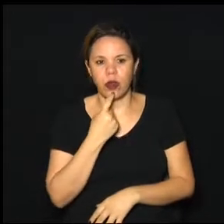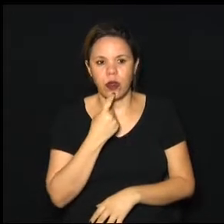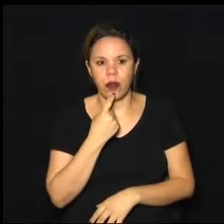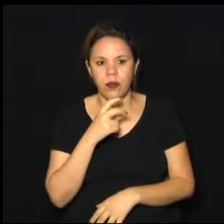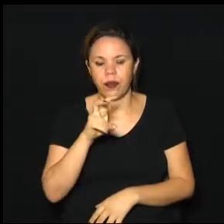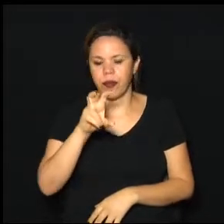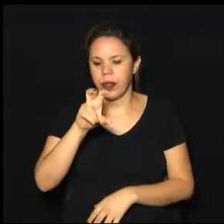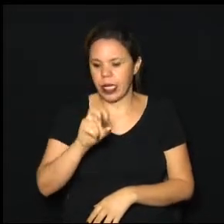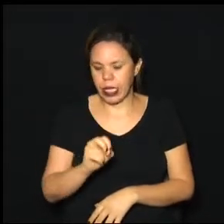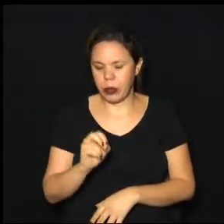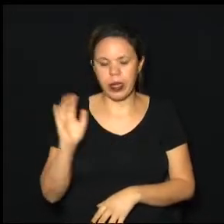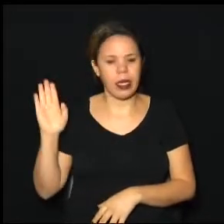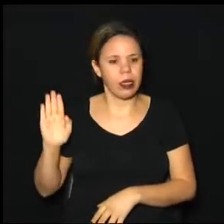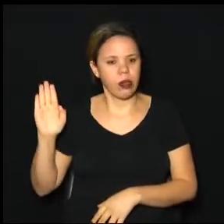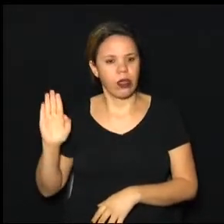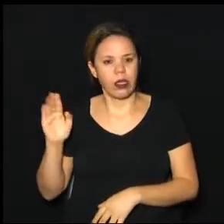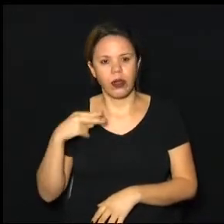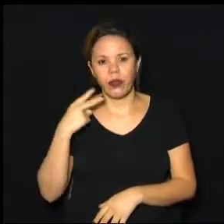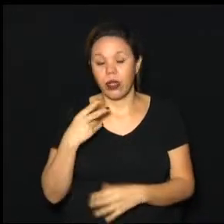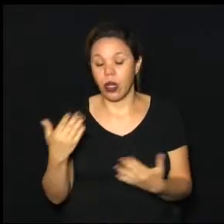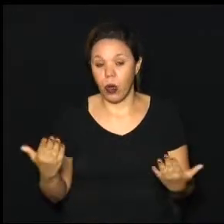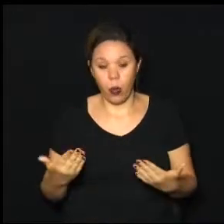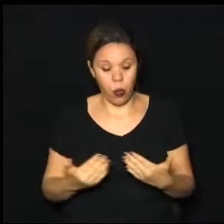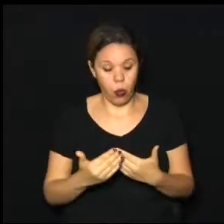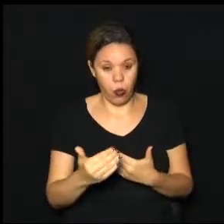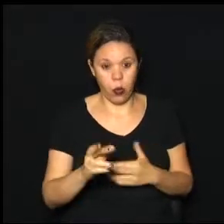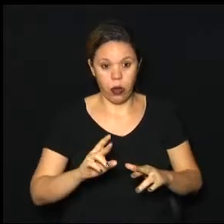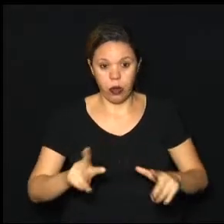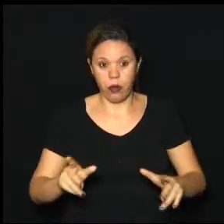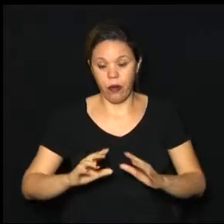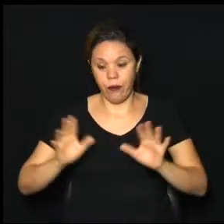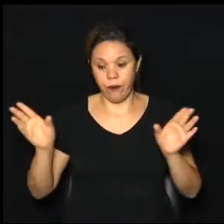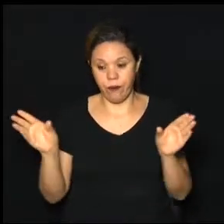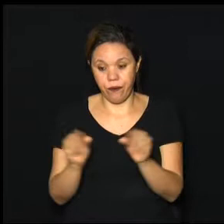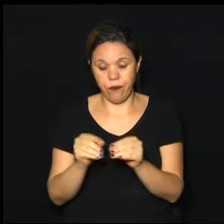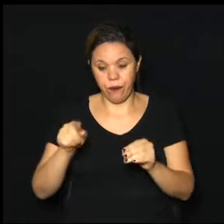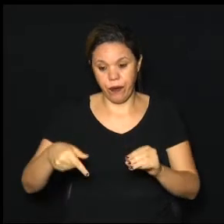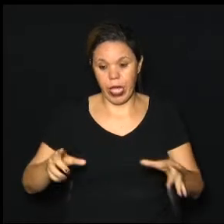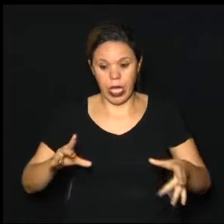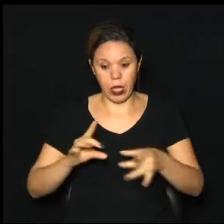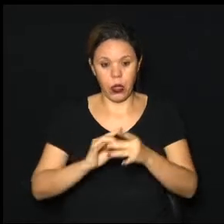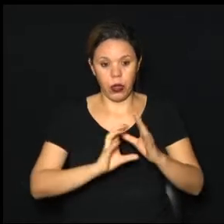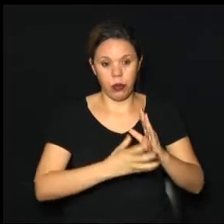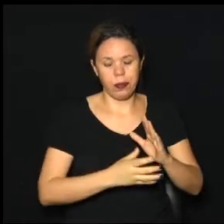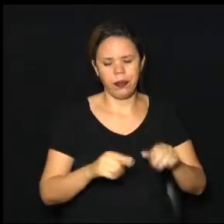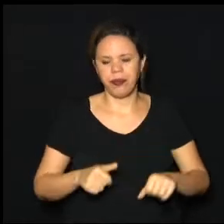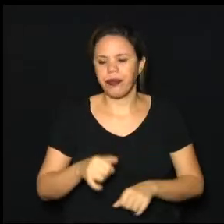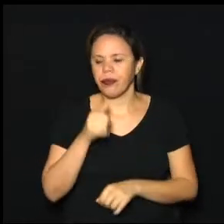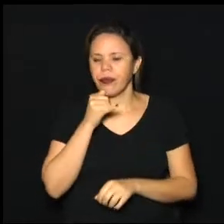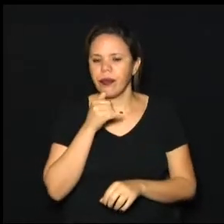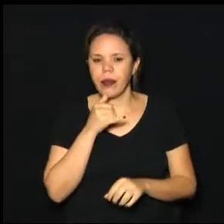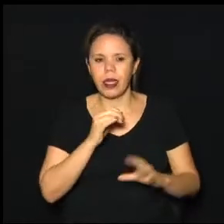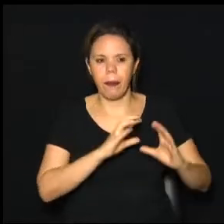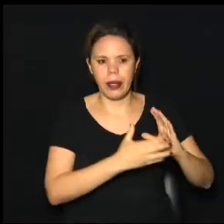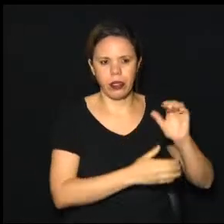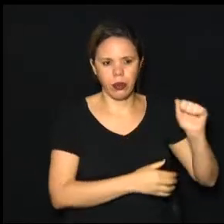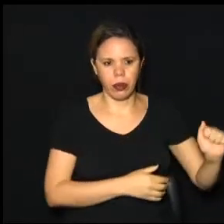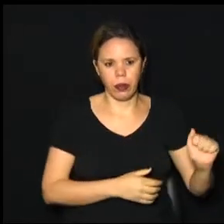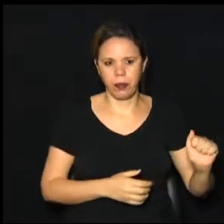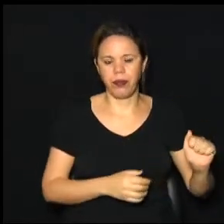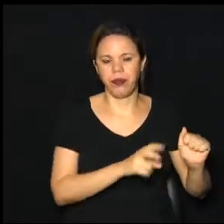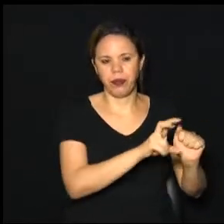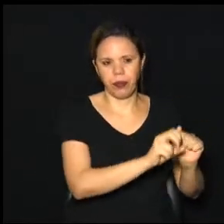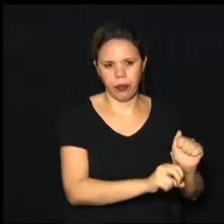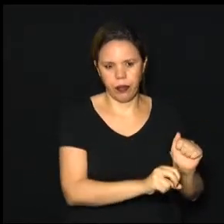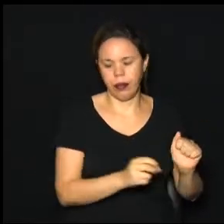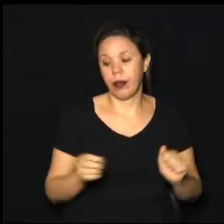50 candidatos a vereador. Hoje, com o fim da coligação, significa dizer que o partido A tende a lançar 50